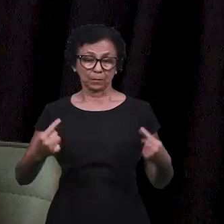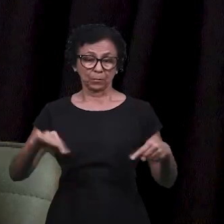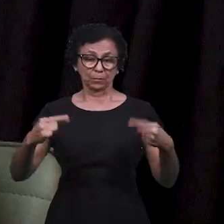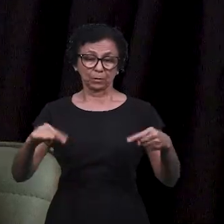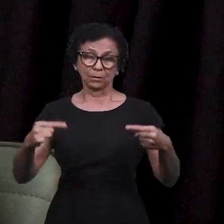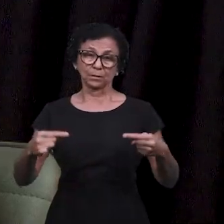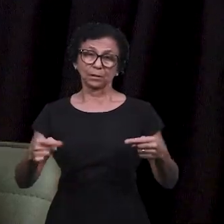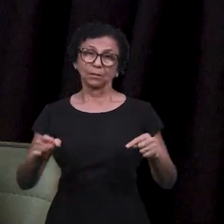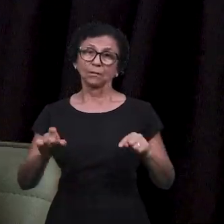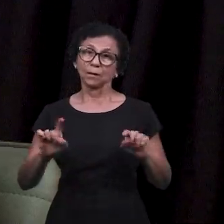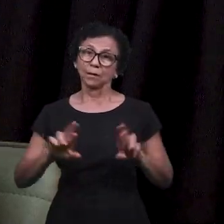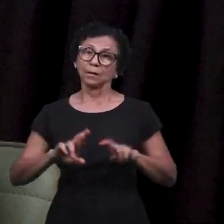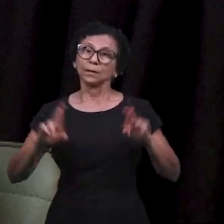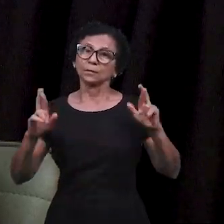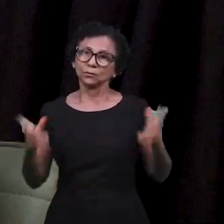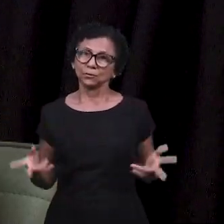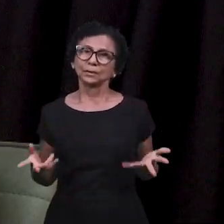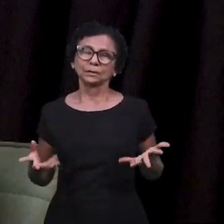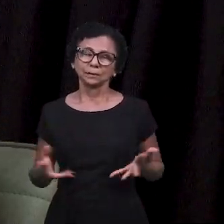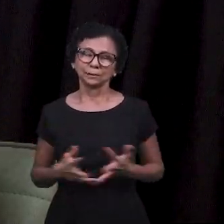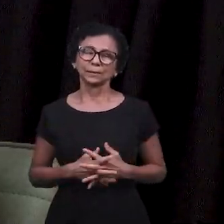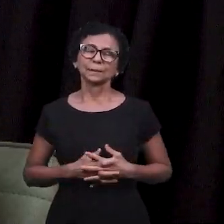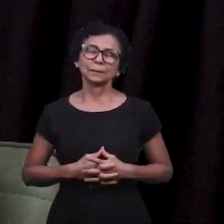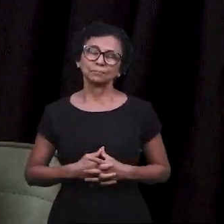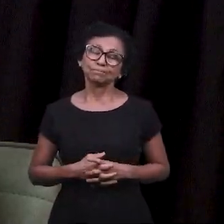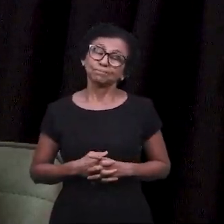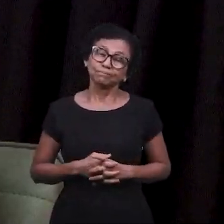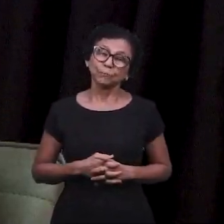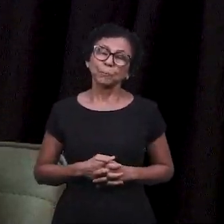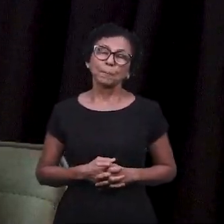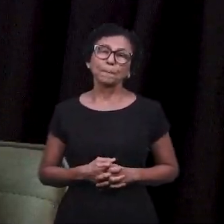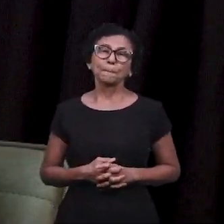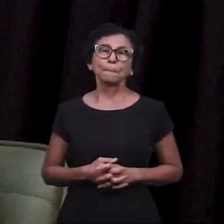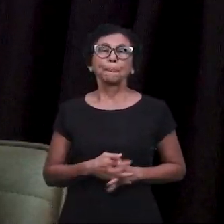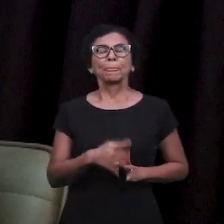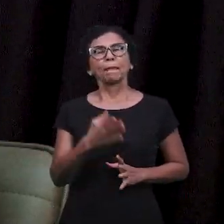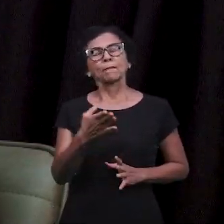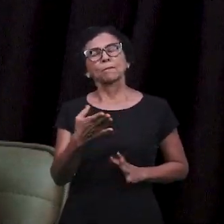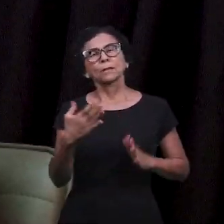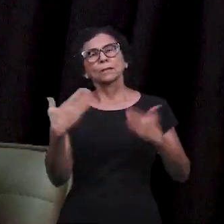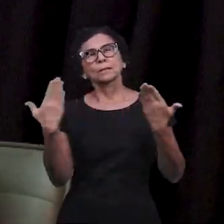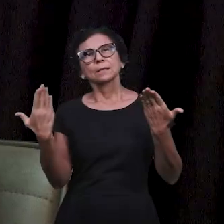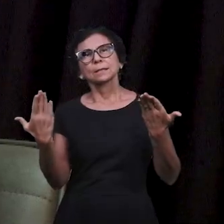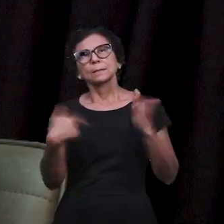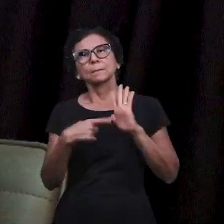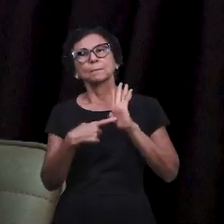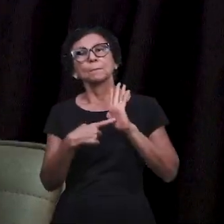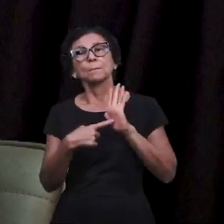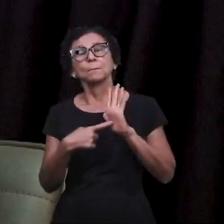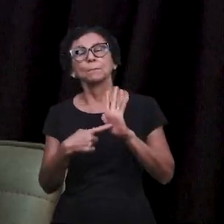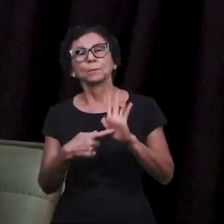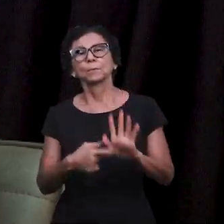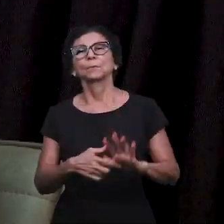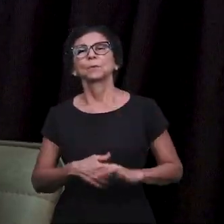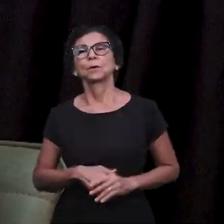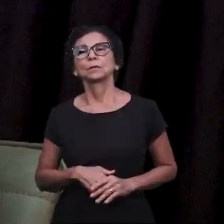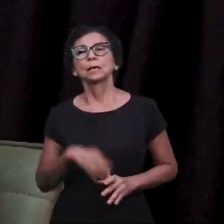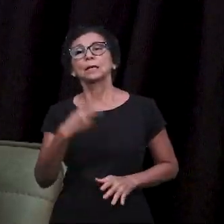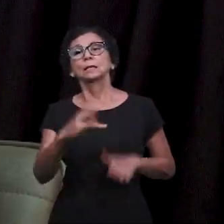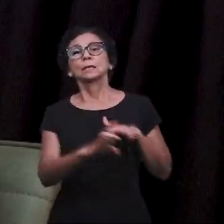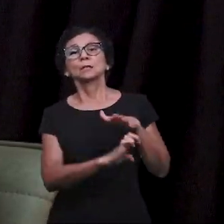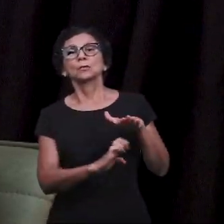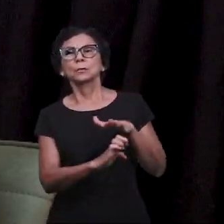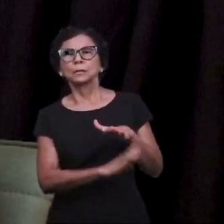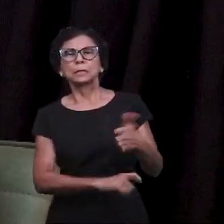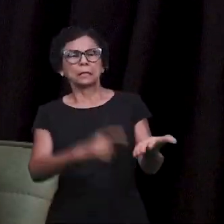exatamente. Então, acho que esse é um ponto, né? E aí você apresenta, você mostra que a sua empresa está realmente